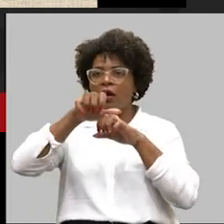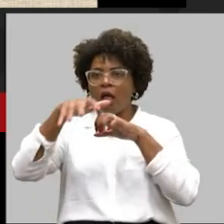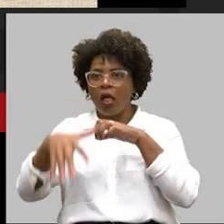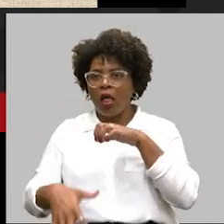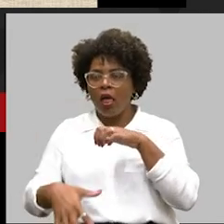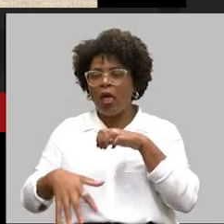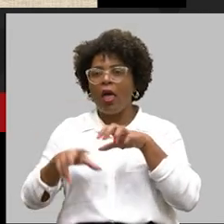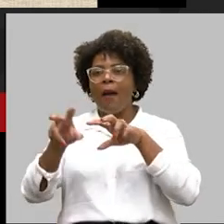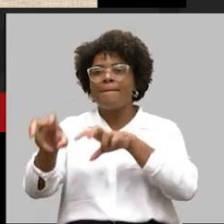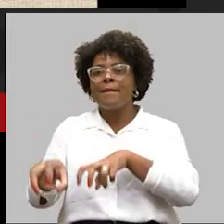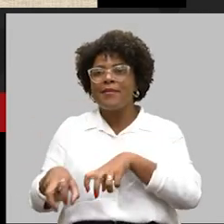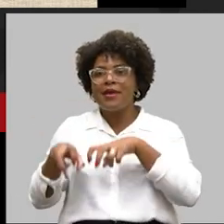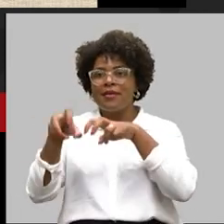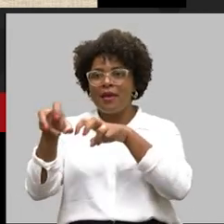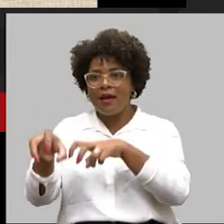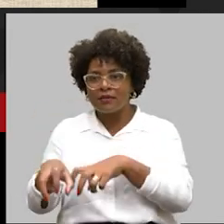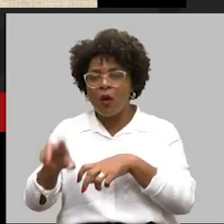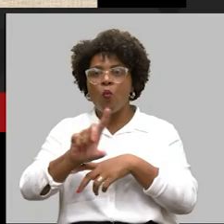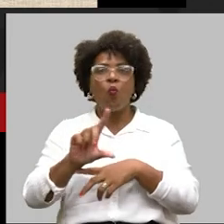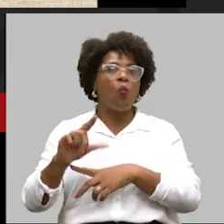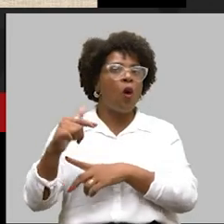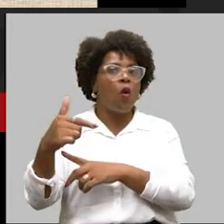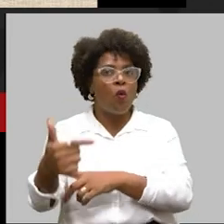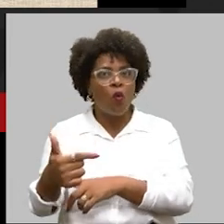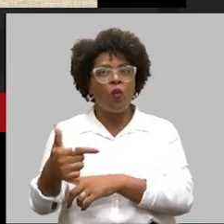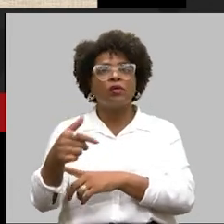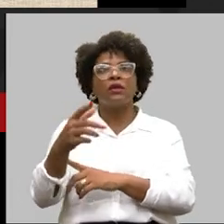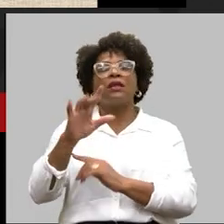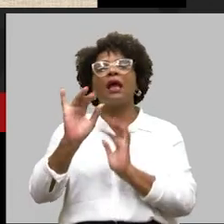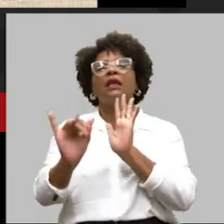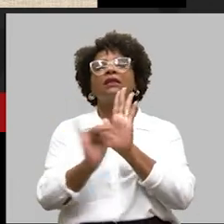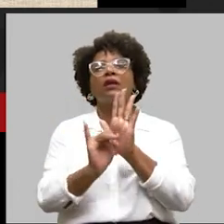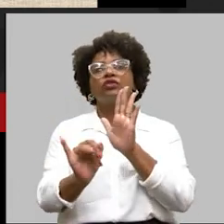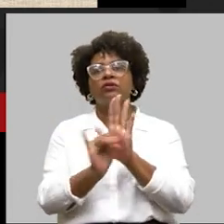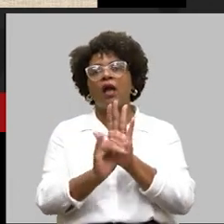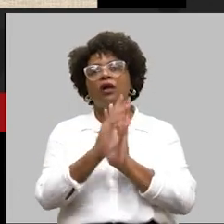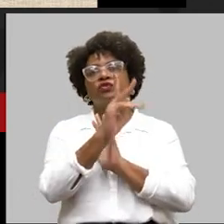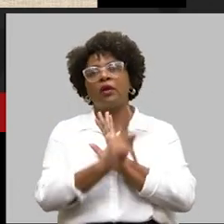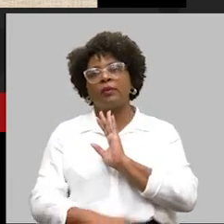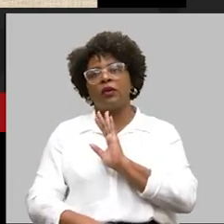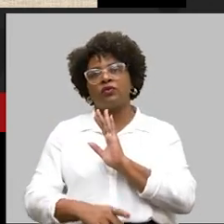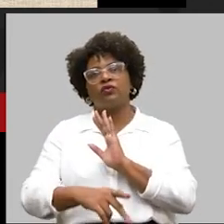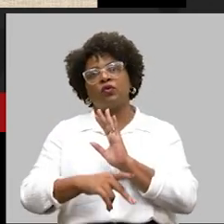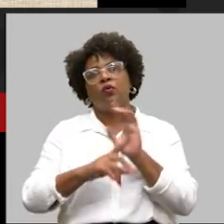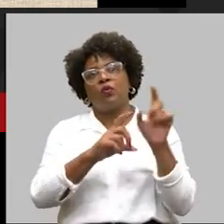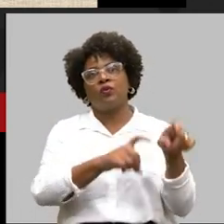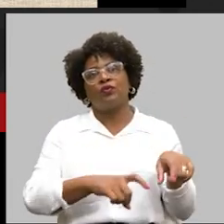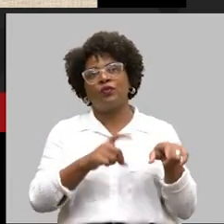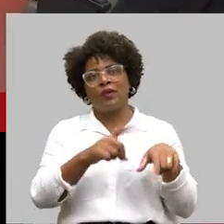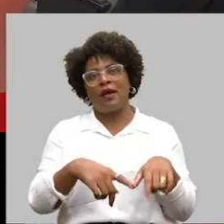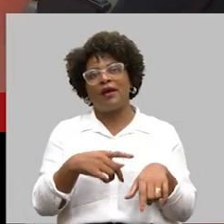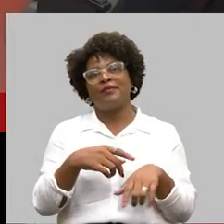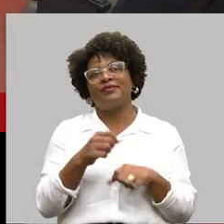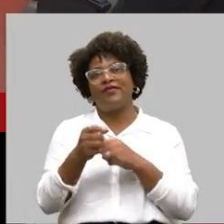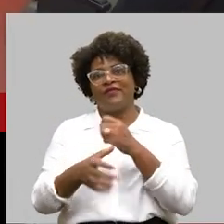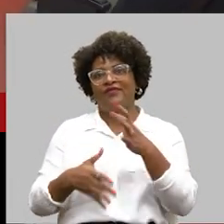identidade do sujeito do Campo Tá bom muito obrigada passei uns minutinhos aqui mas acho que foi só do